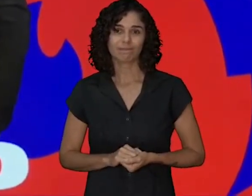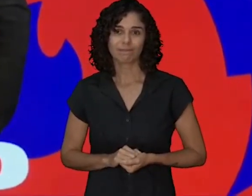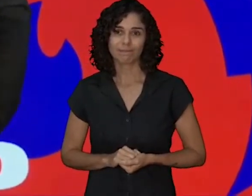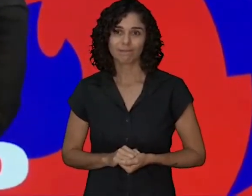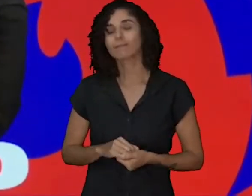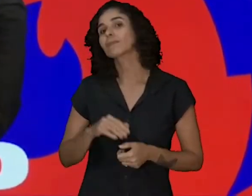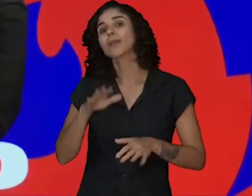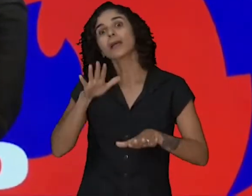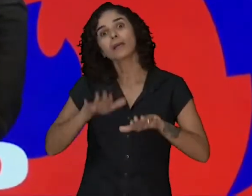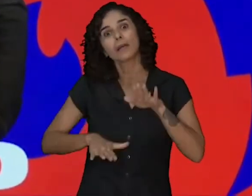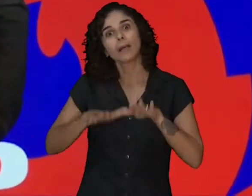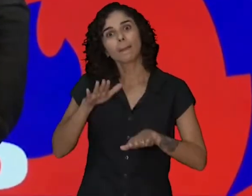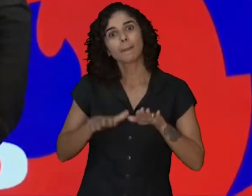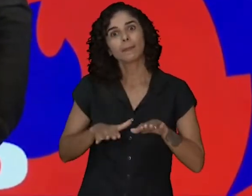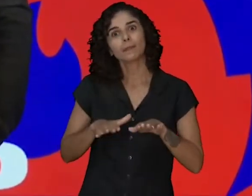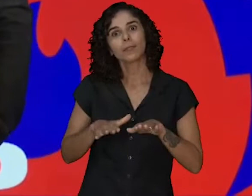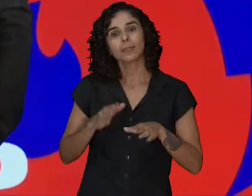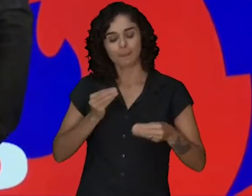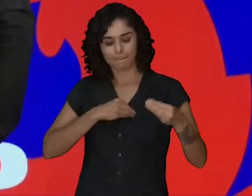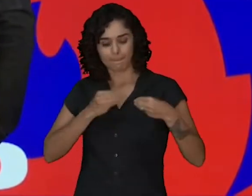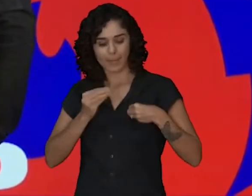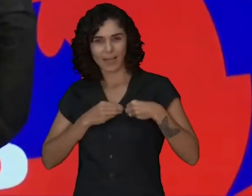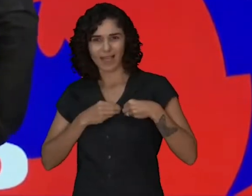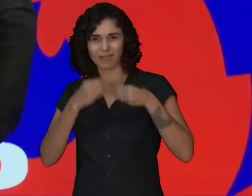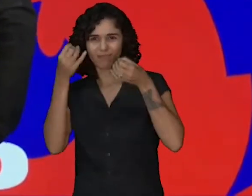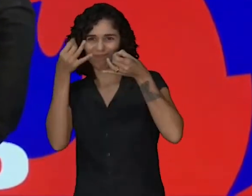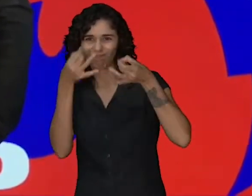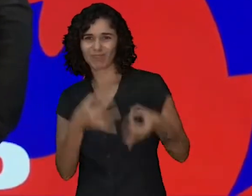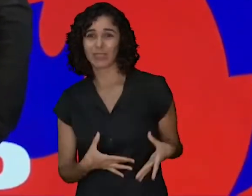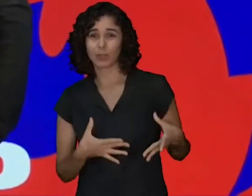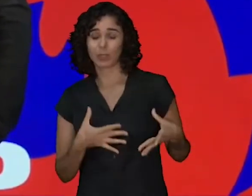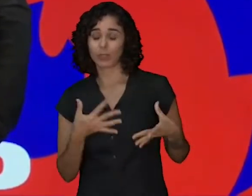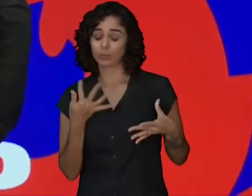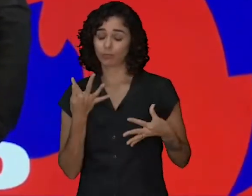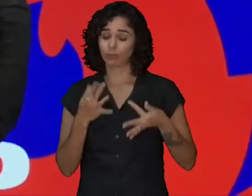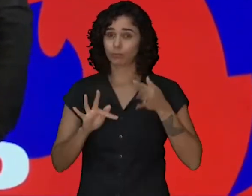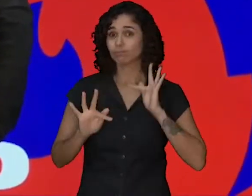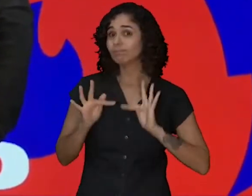Às vezes, abandonar um pecado dói.